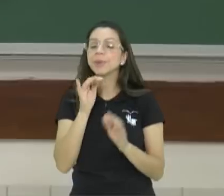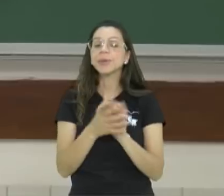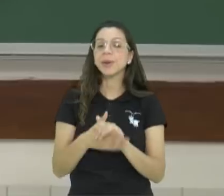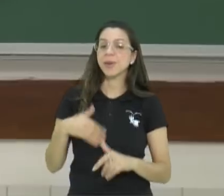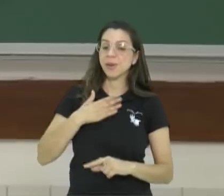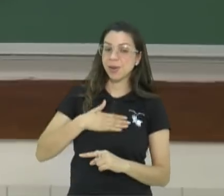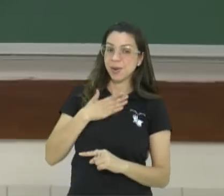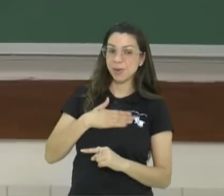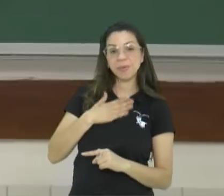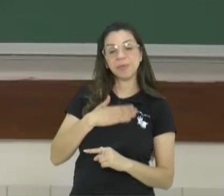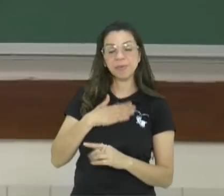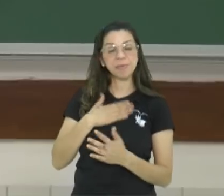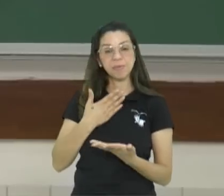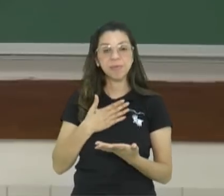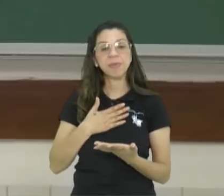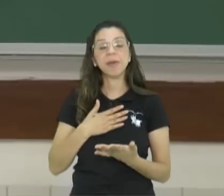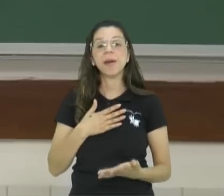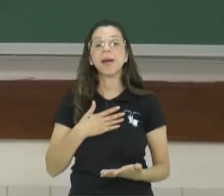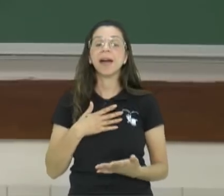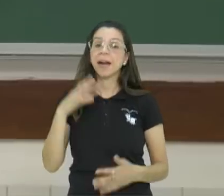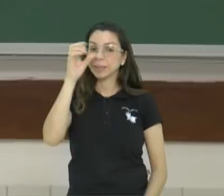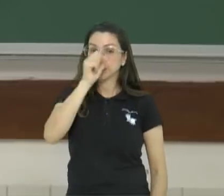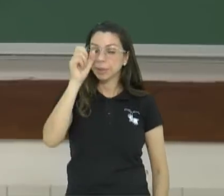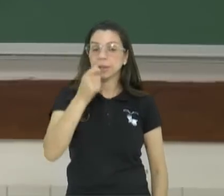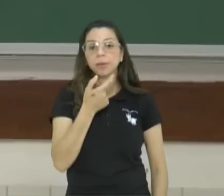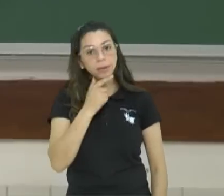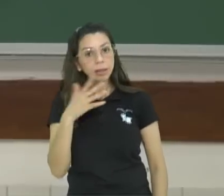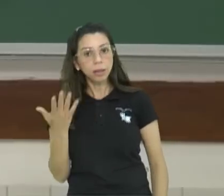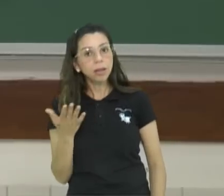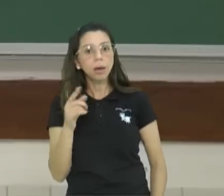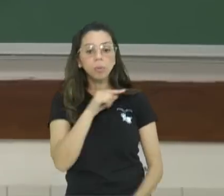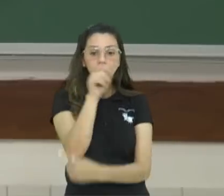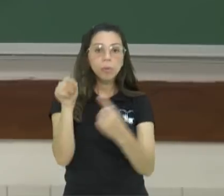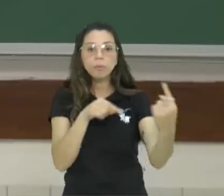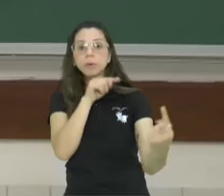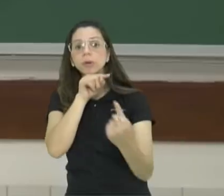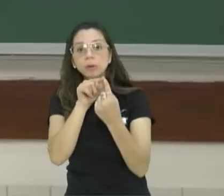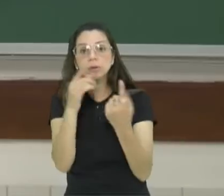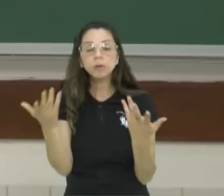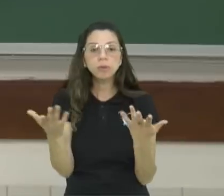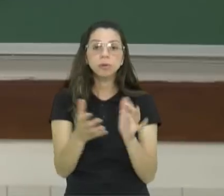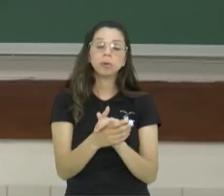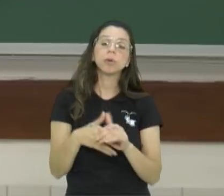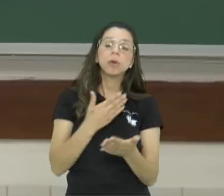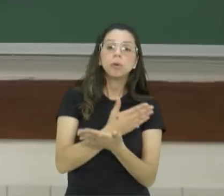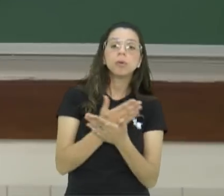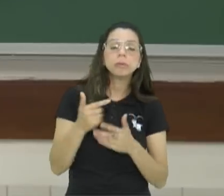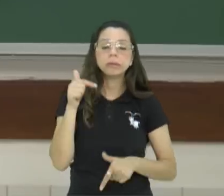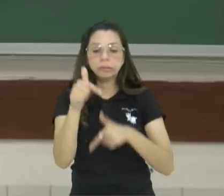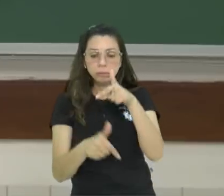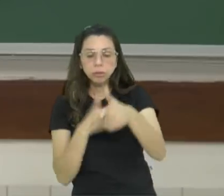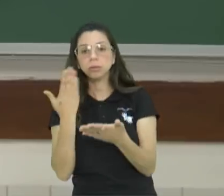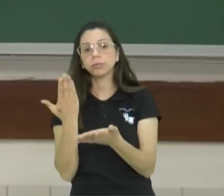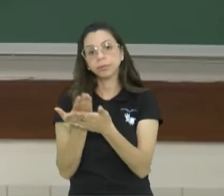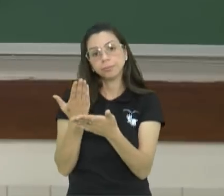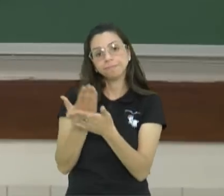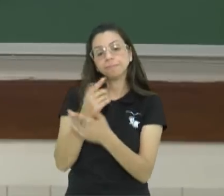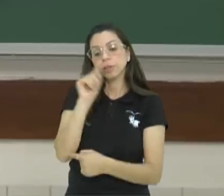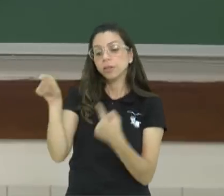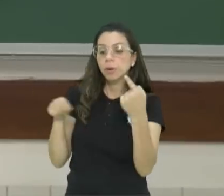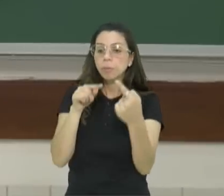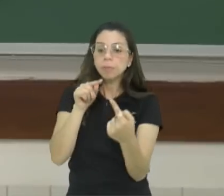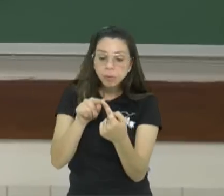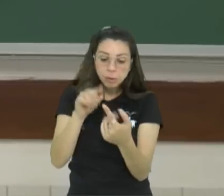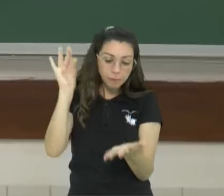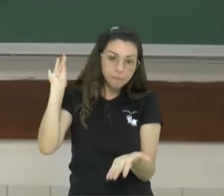para falar fluentemente. Bom, isso é um sonho, ó. Você pode começar a trabalhar duro e estudar para que esse sonho vire